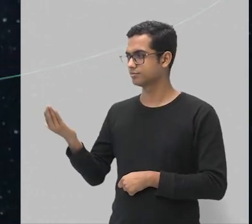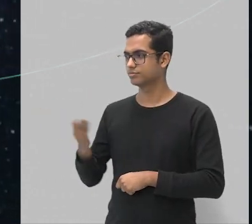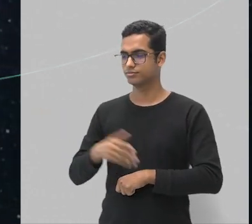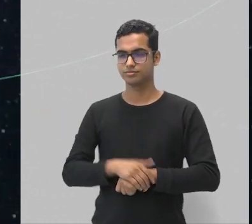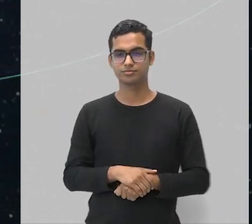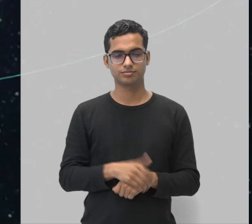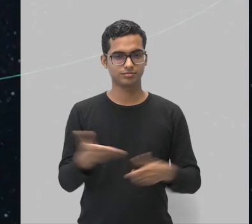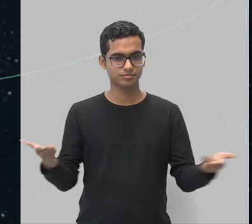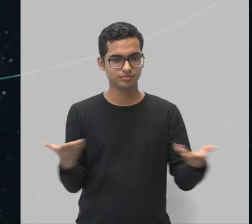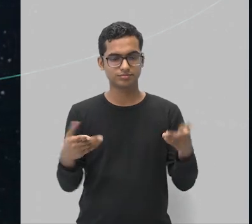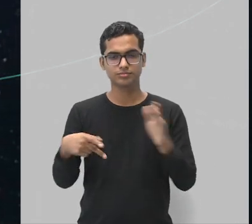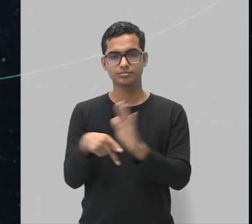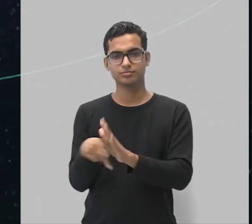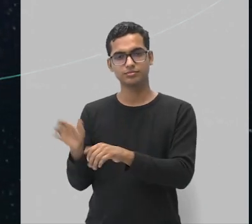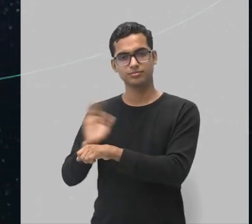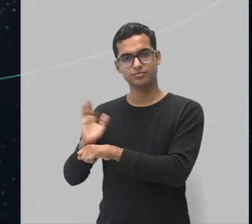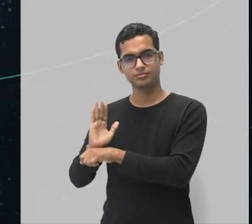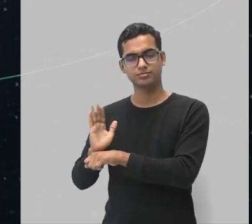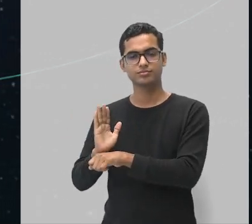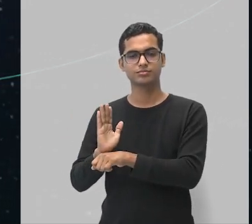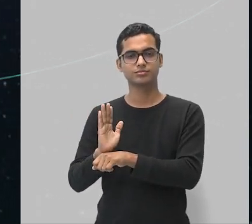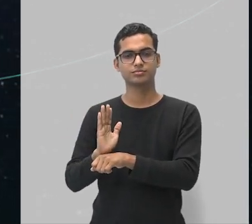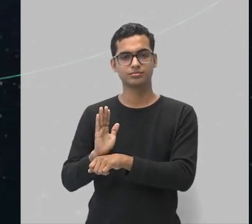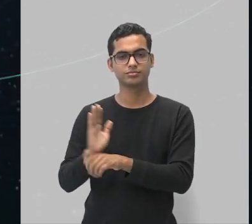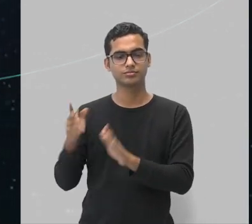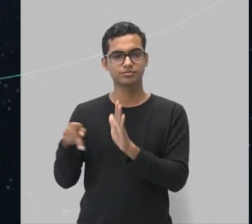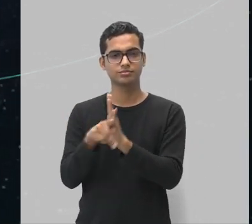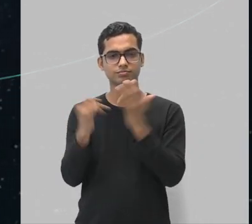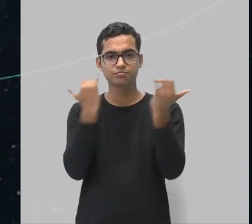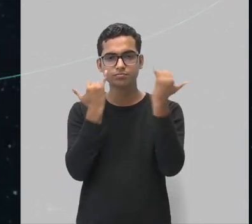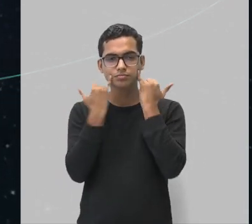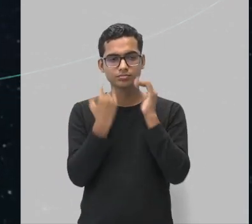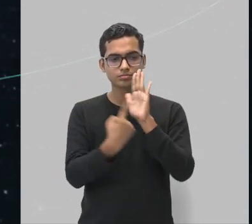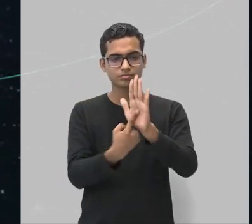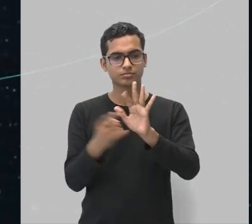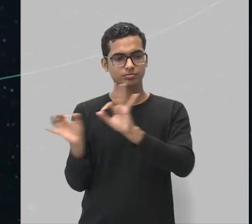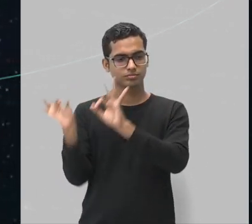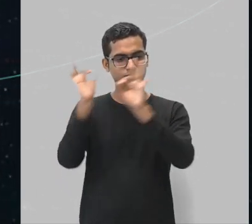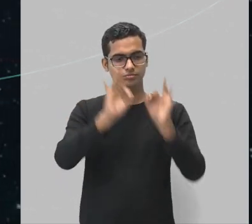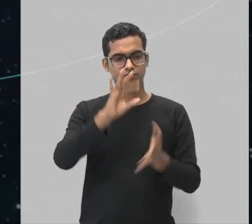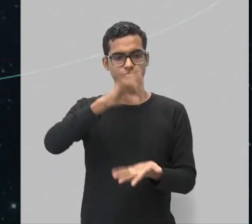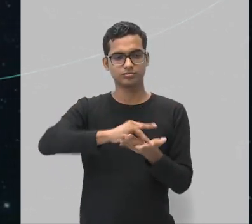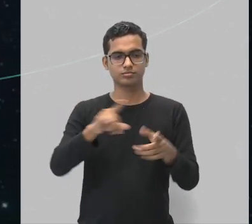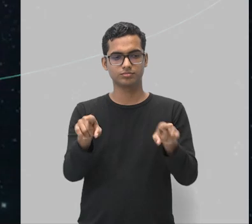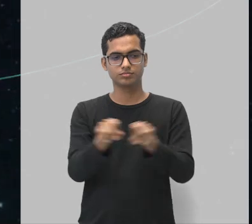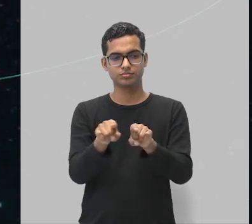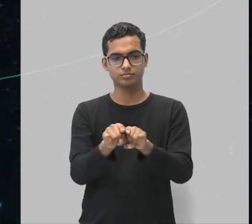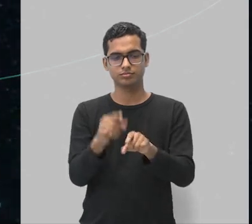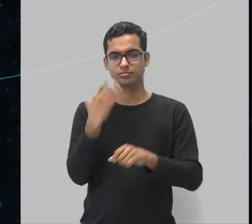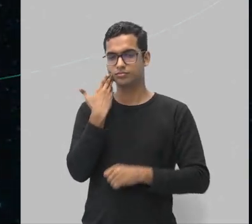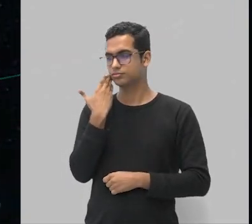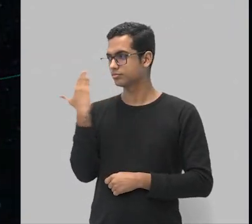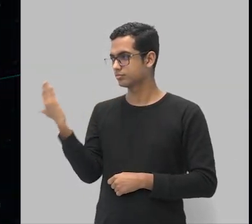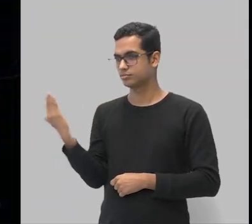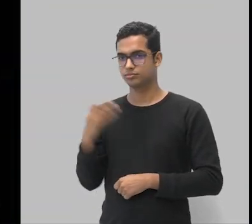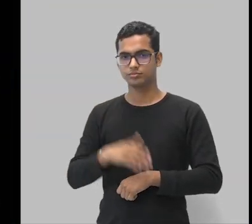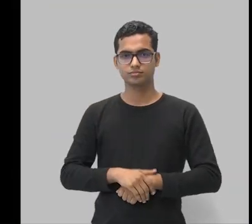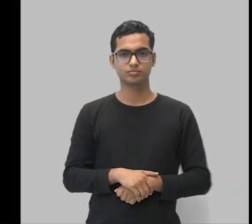ver uma animação juntando todas essas informações que a professora acabou de falar.